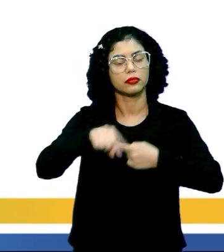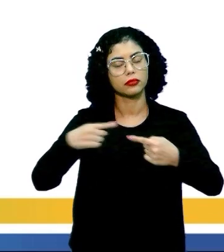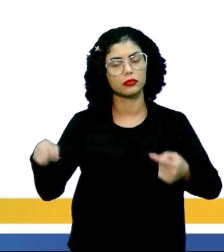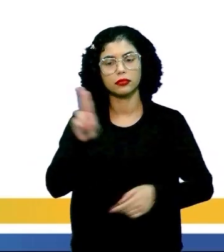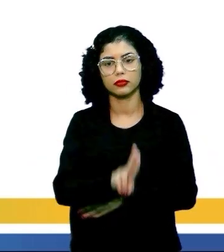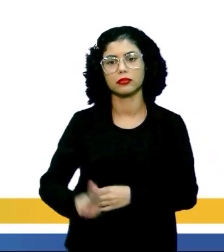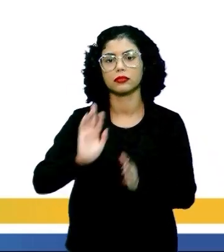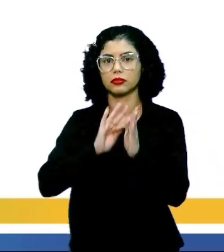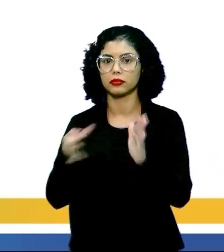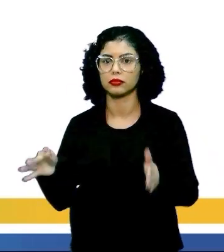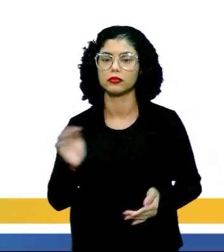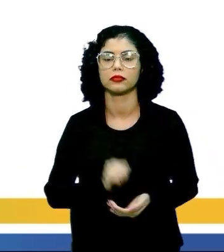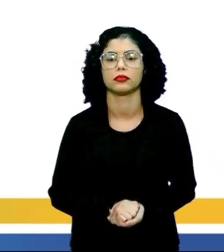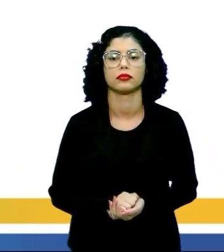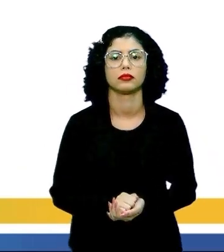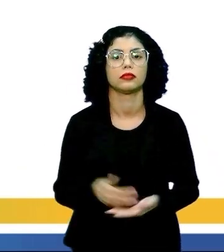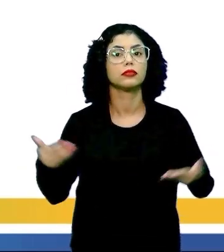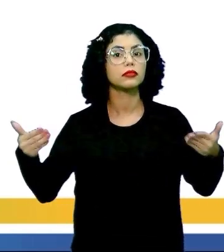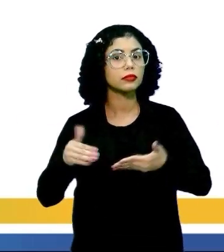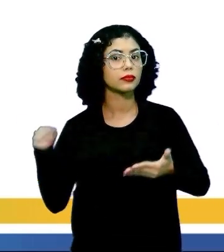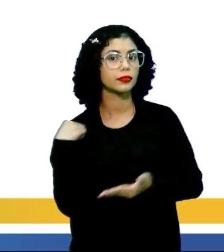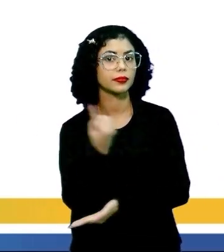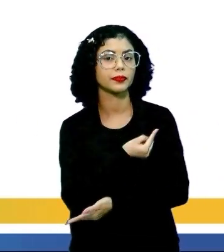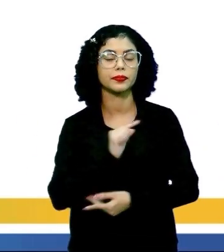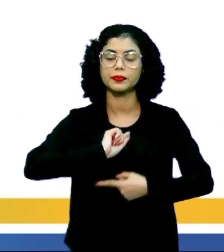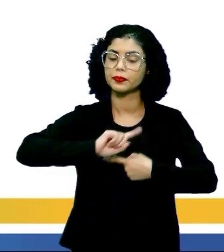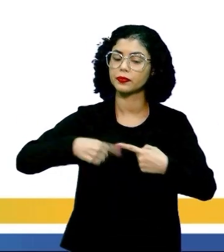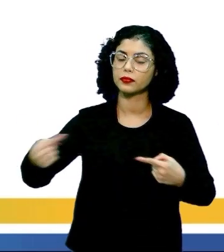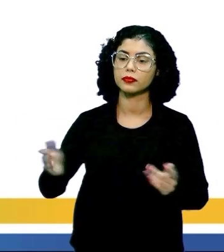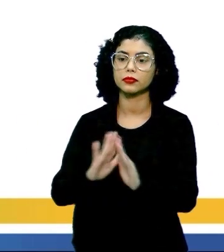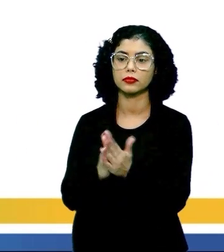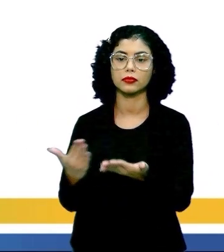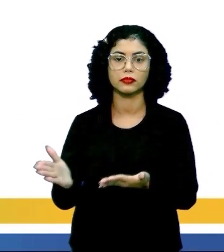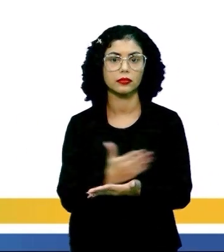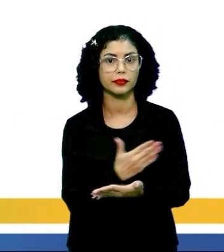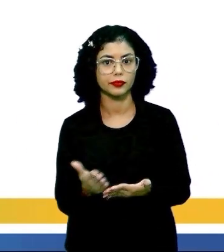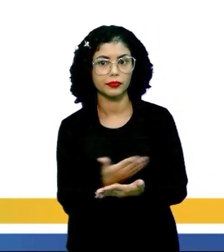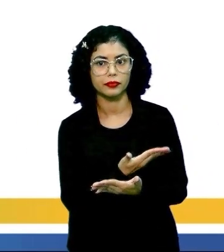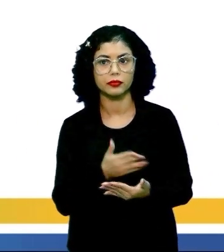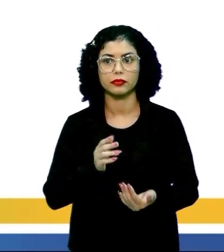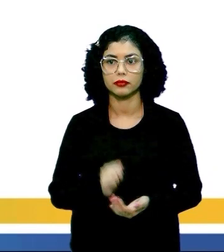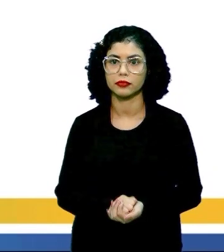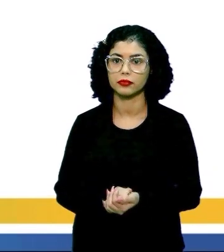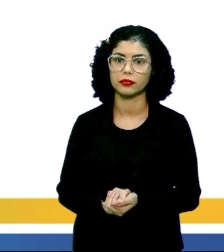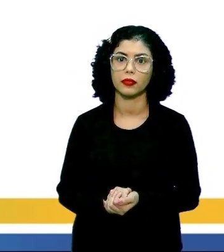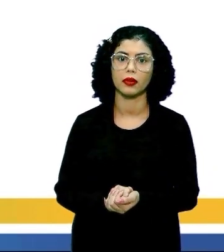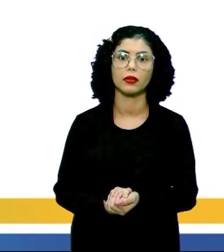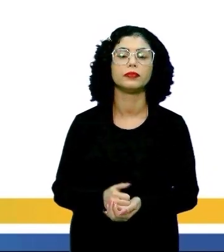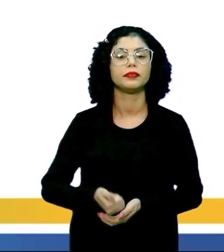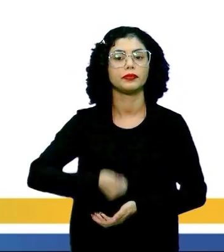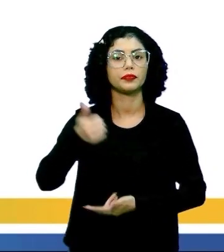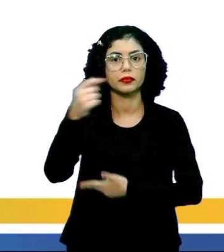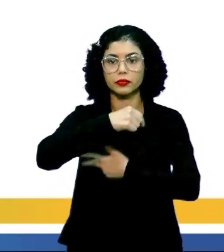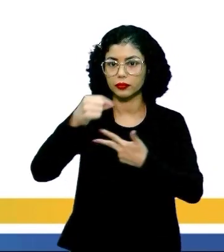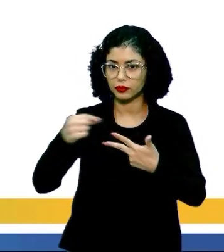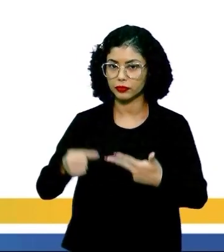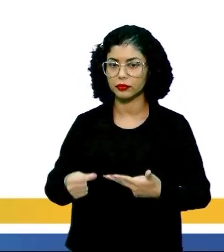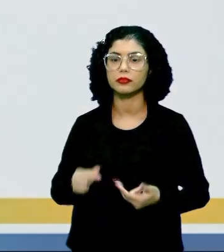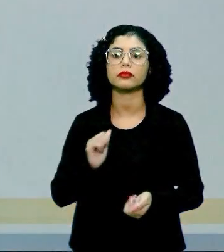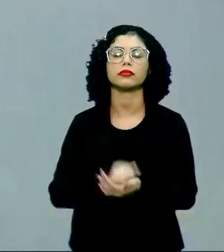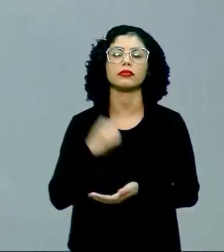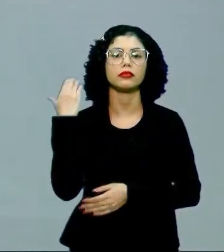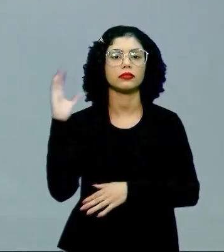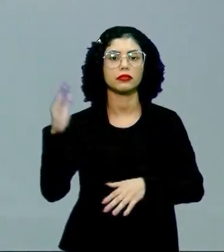utilizada como sorvete agora no seu livro lá do Farias Brito né do aprov venem Ciências da Natureza primeiro